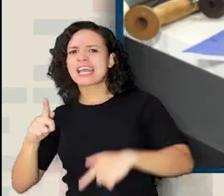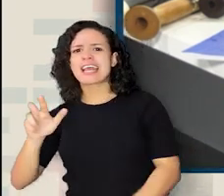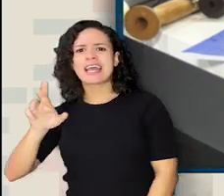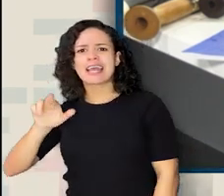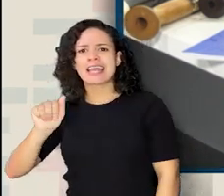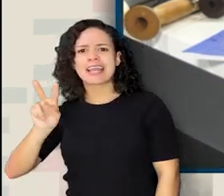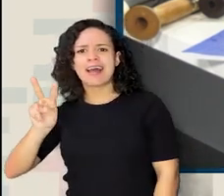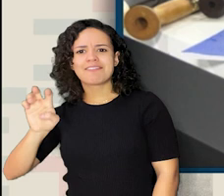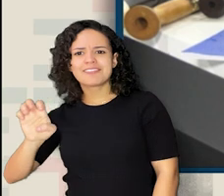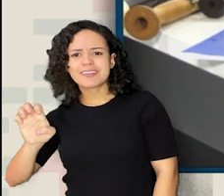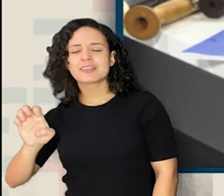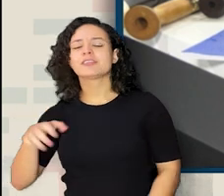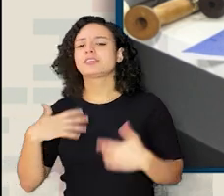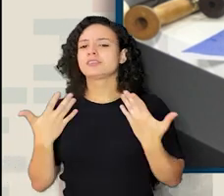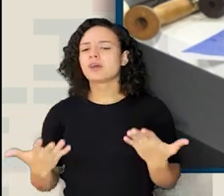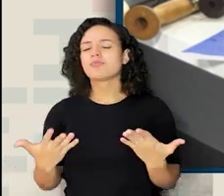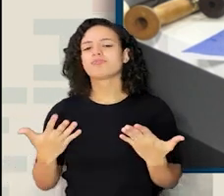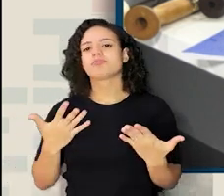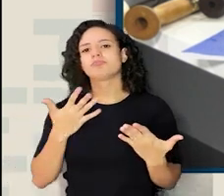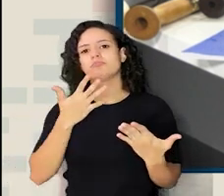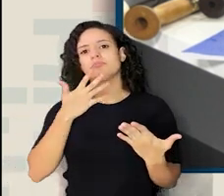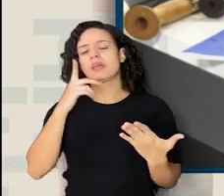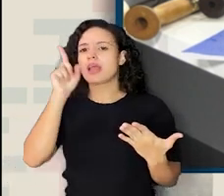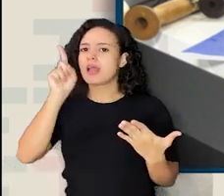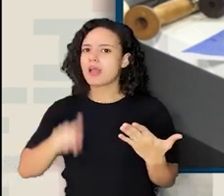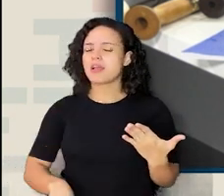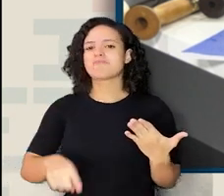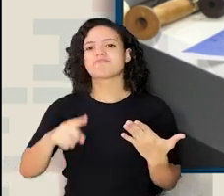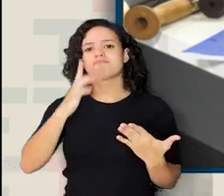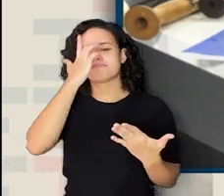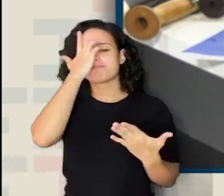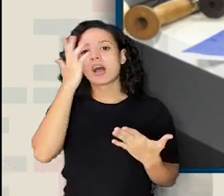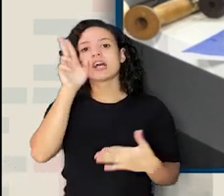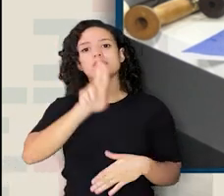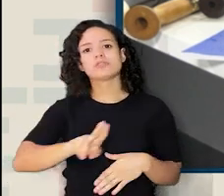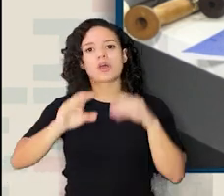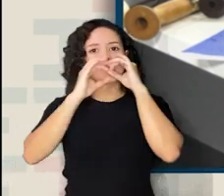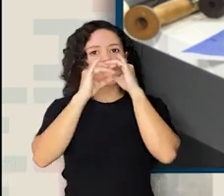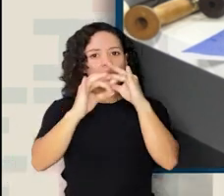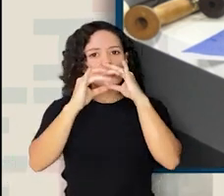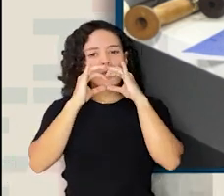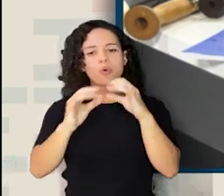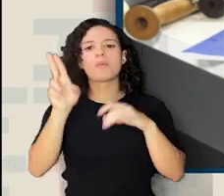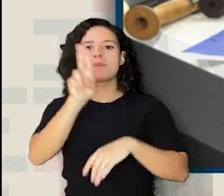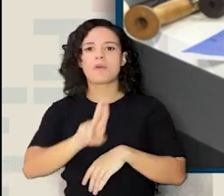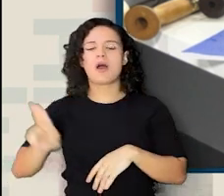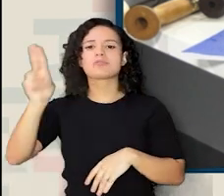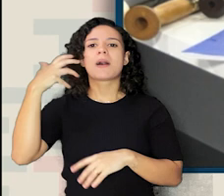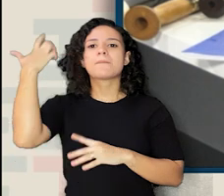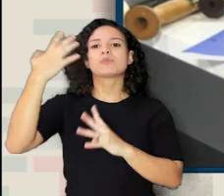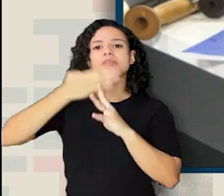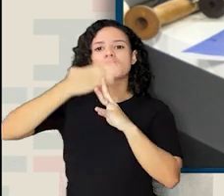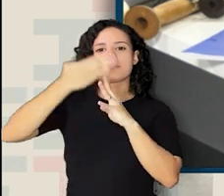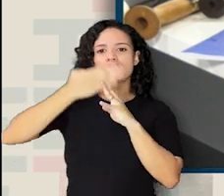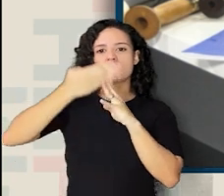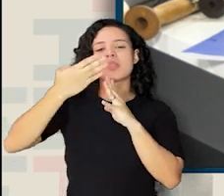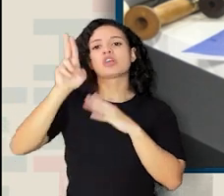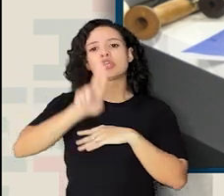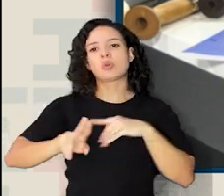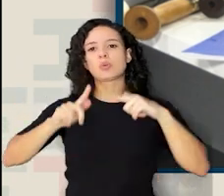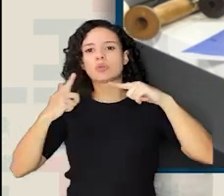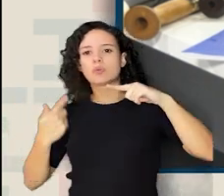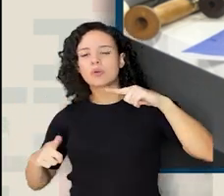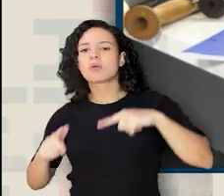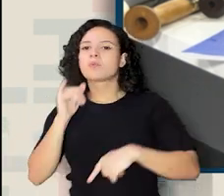para o grave, tá? Então, gente, é muito comum de se fazer flautas também para tocar esse repertório barroco